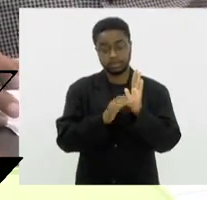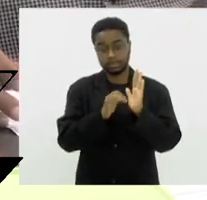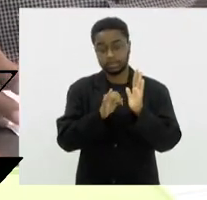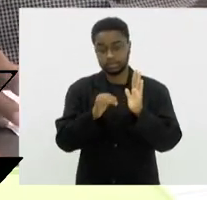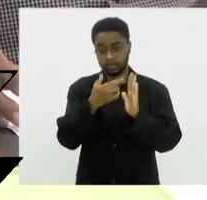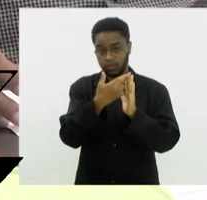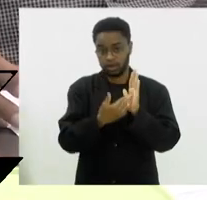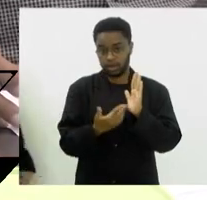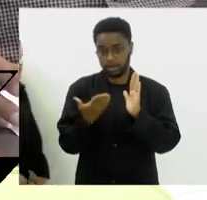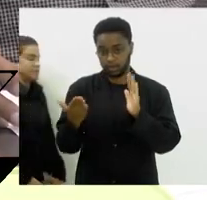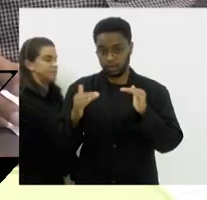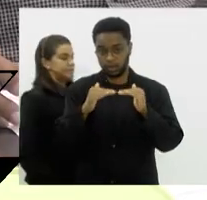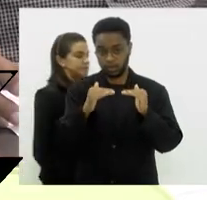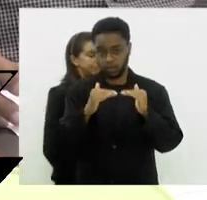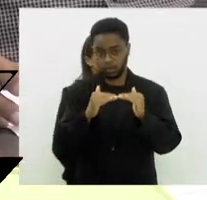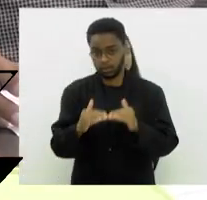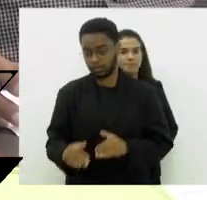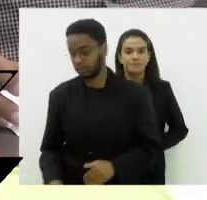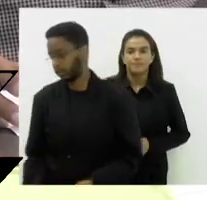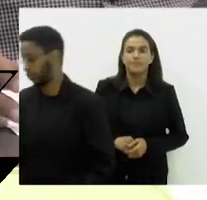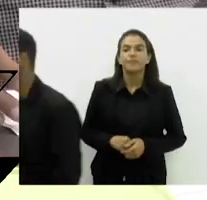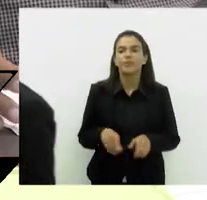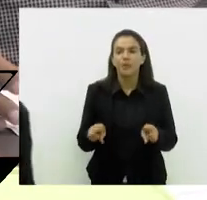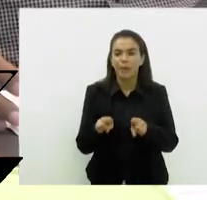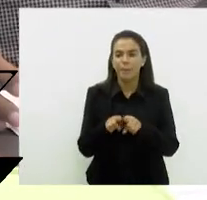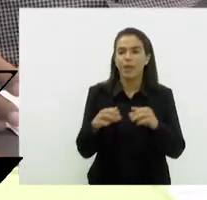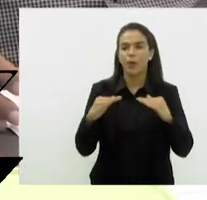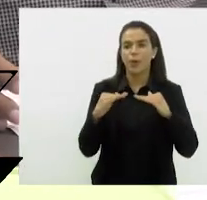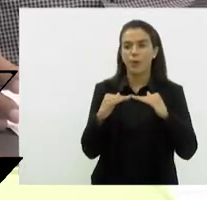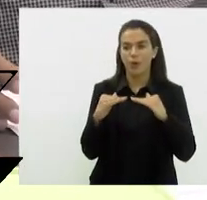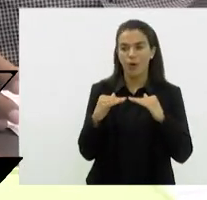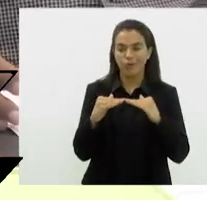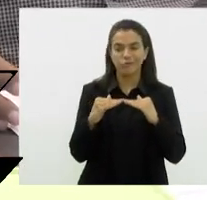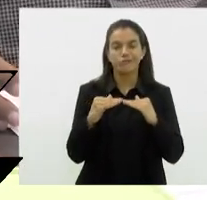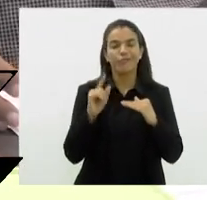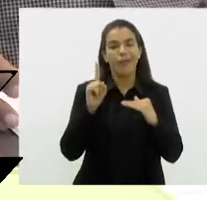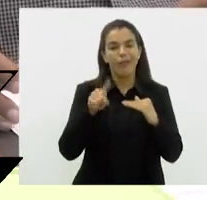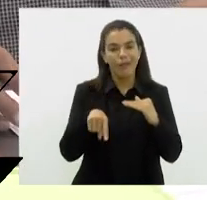relator concorde, o plenário também concorde, é